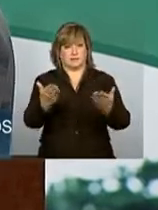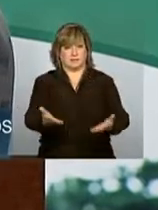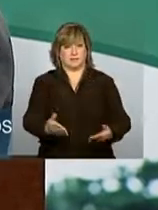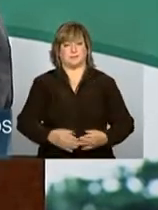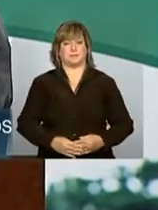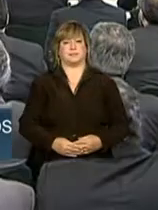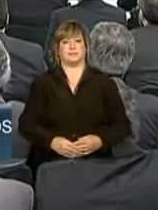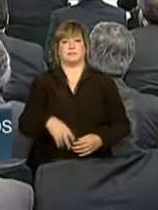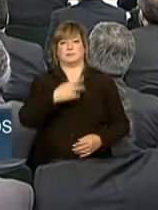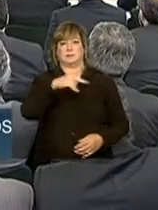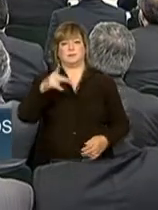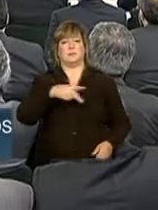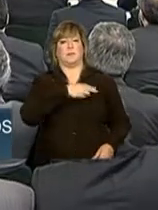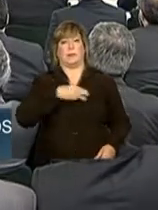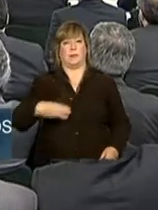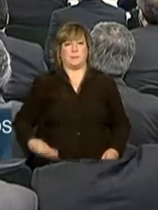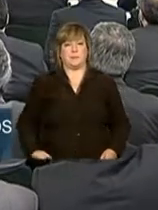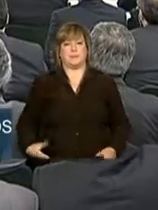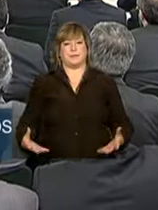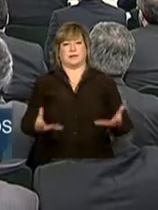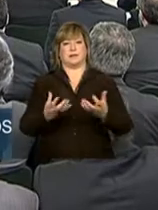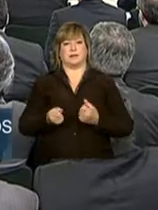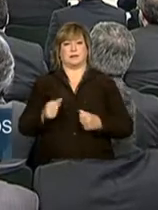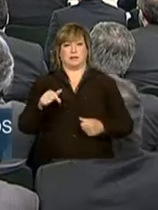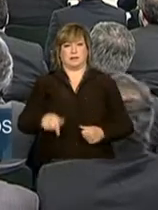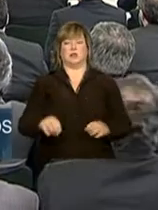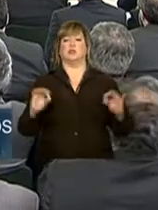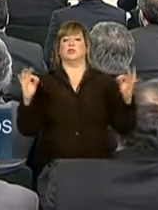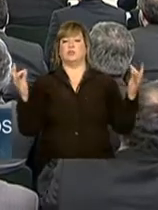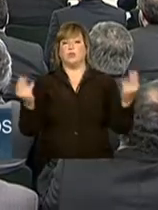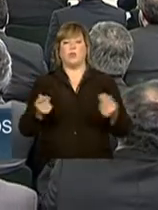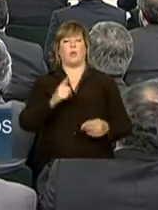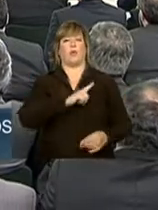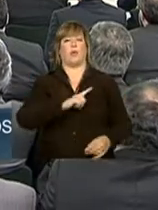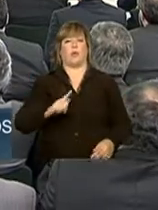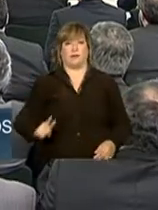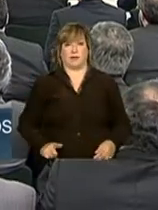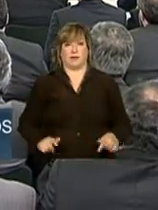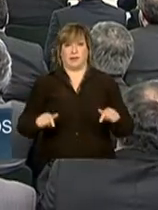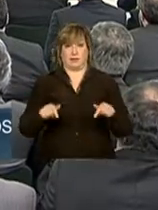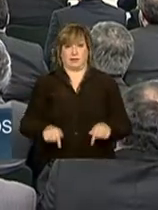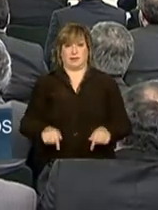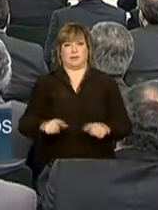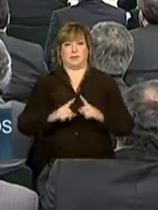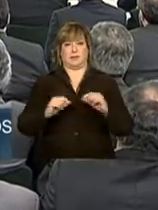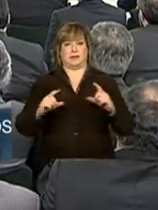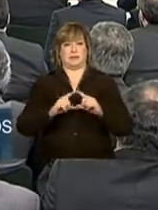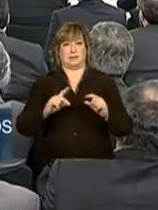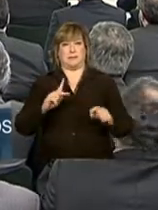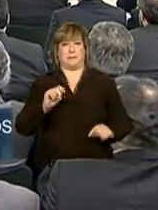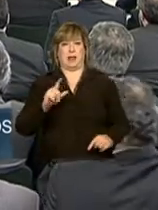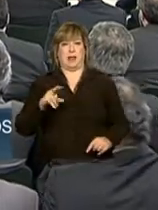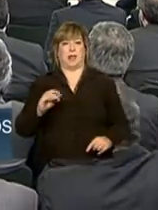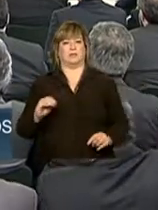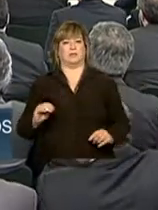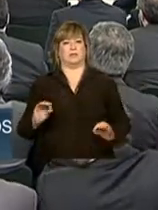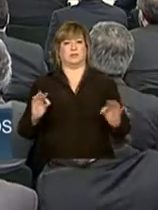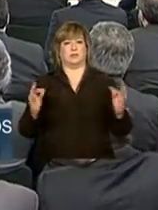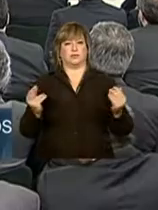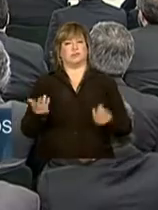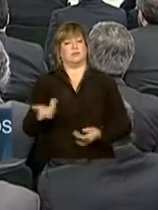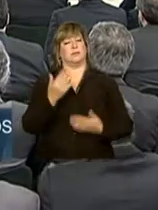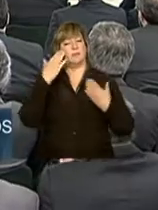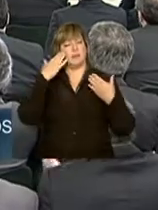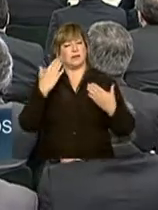Excelência, aos seus ministros, pela acolhida de todos os governadores aqui ao Palácio do Planalto, sem nenhuma distinção de agenda.